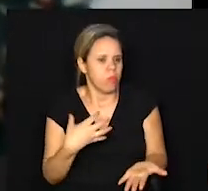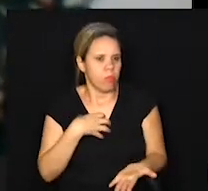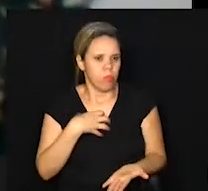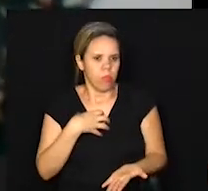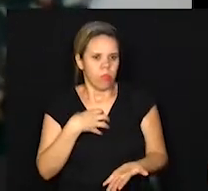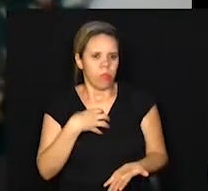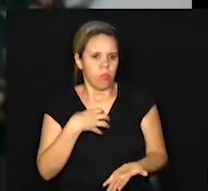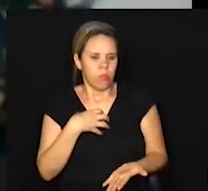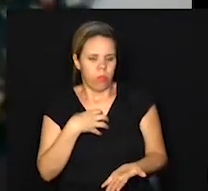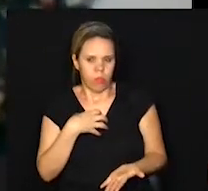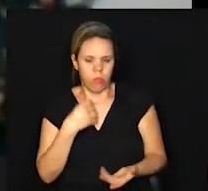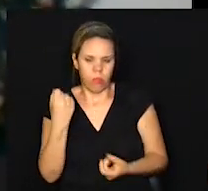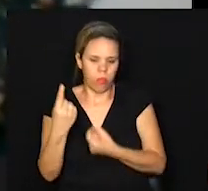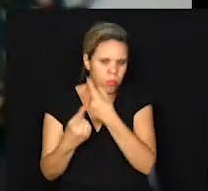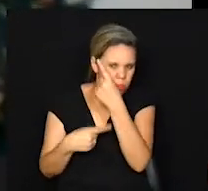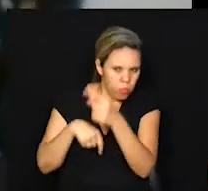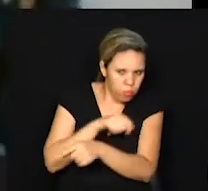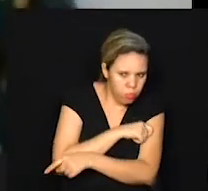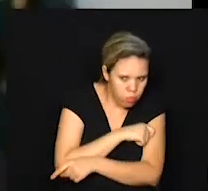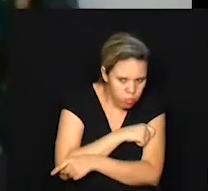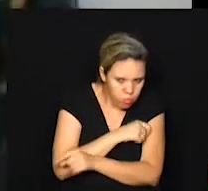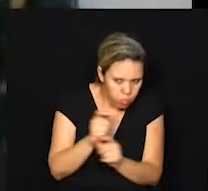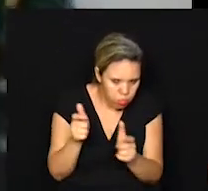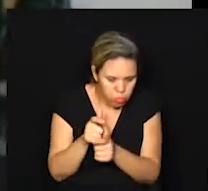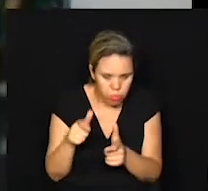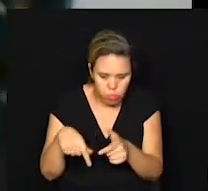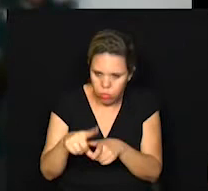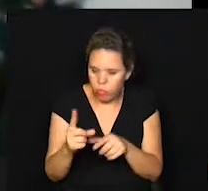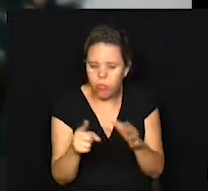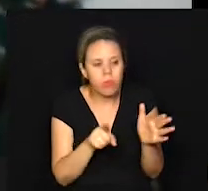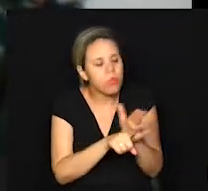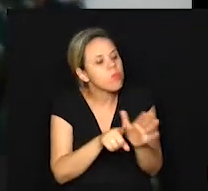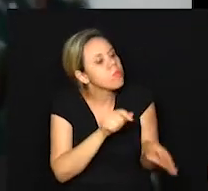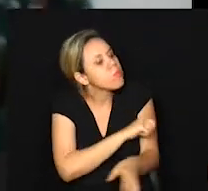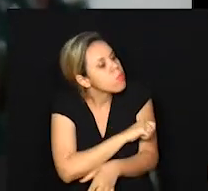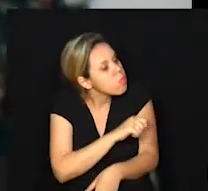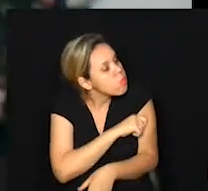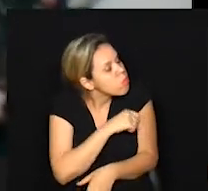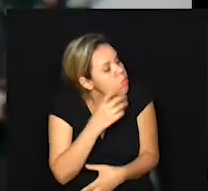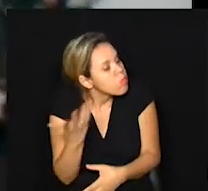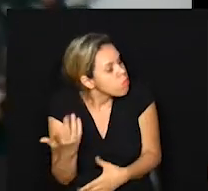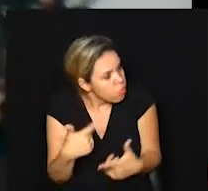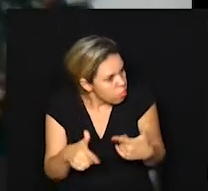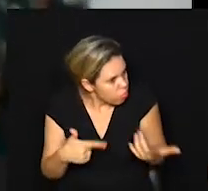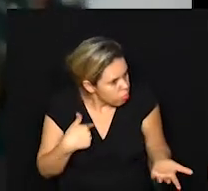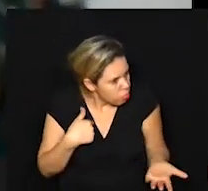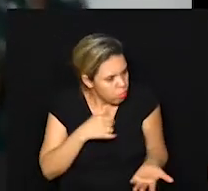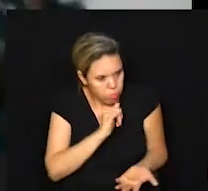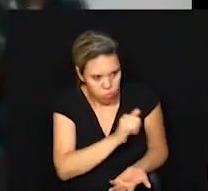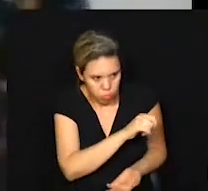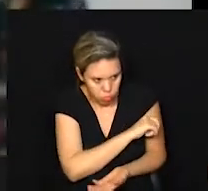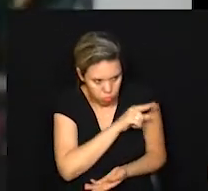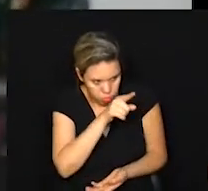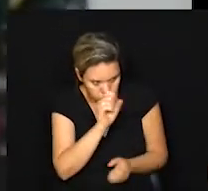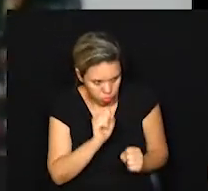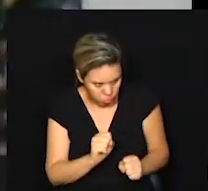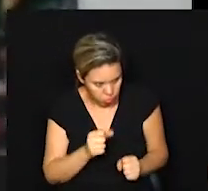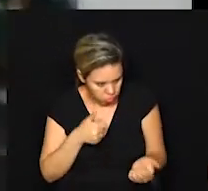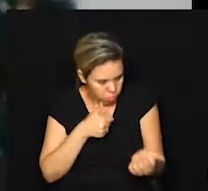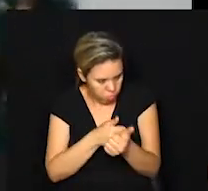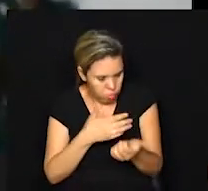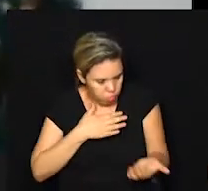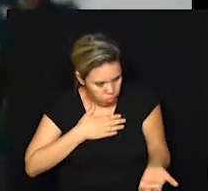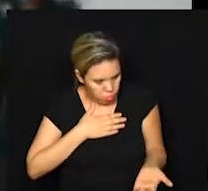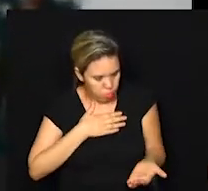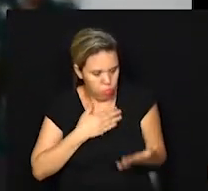rendimento de determinado aluno está caindo, eu vou até o aluno, pergunto o que aconteceu, ou sinalizo para o aluno que ele pode se aproximar de mim e